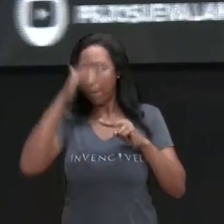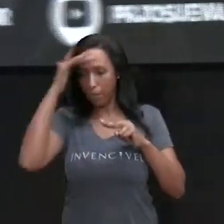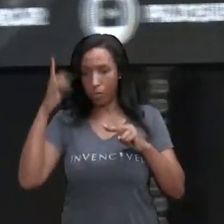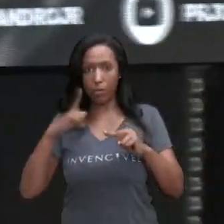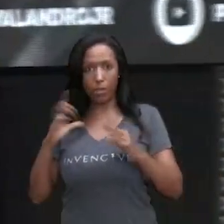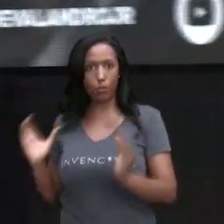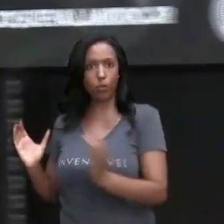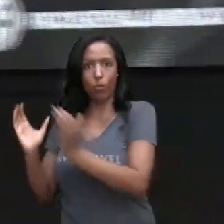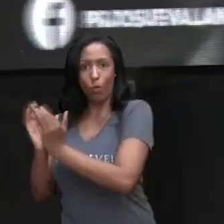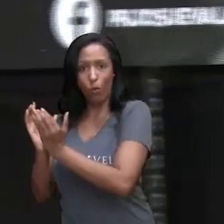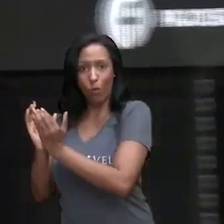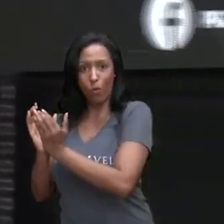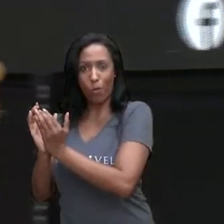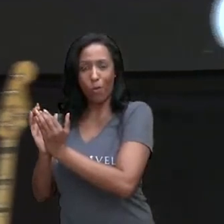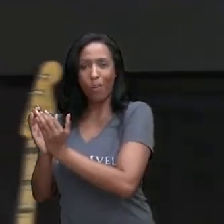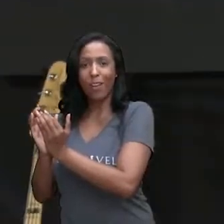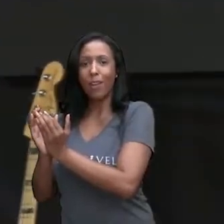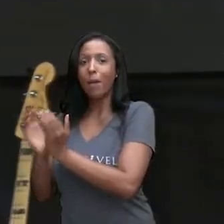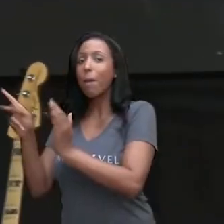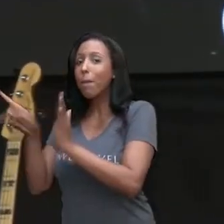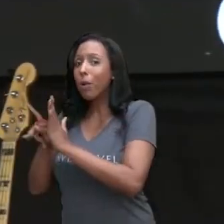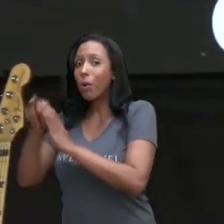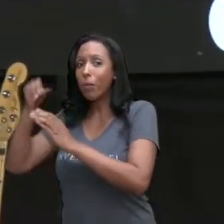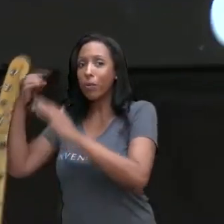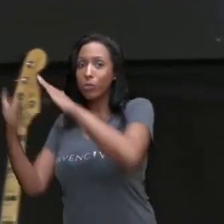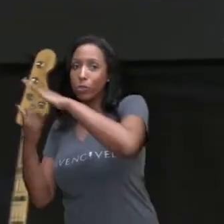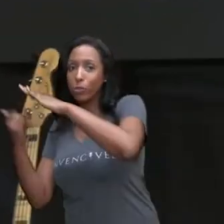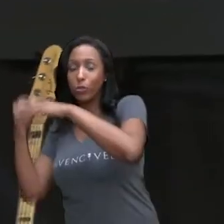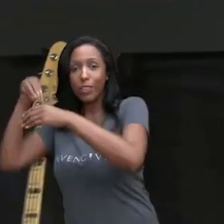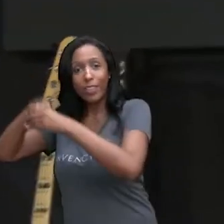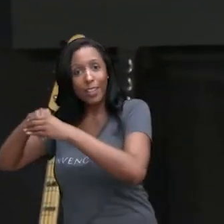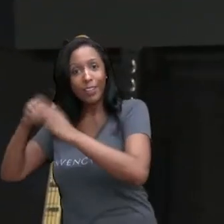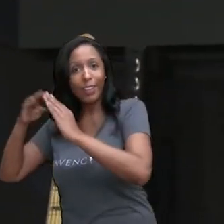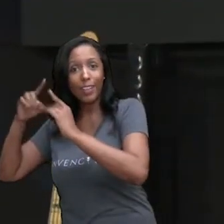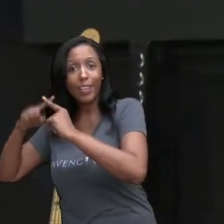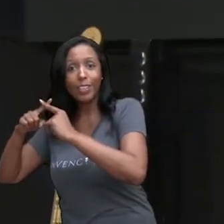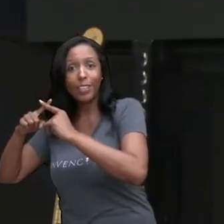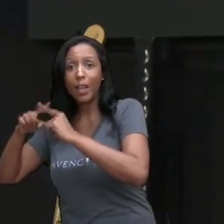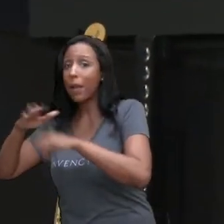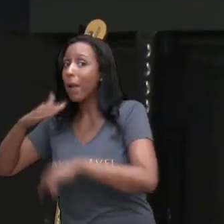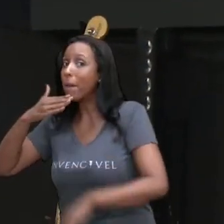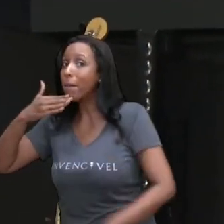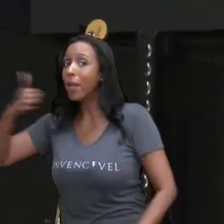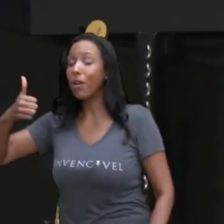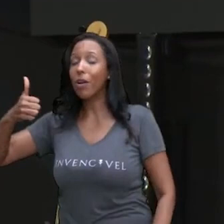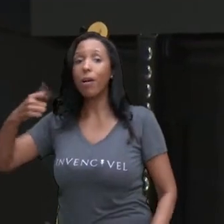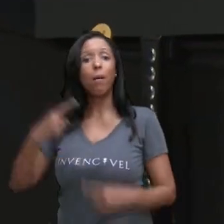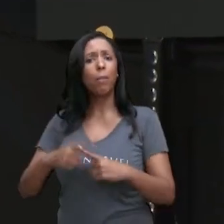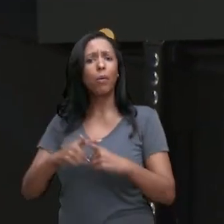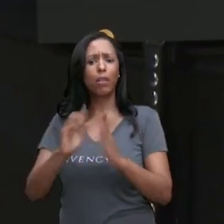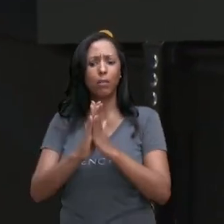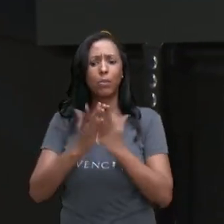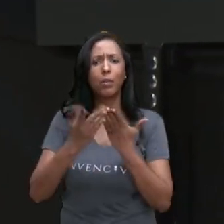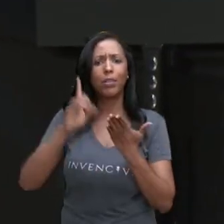quê? Porque tem palavra de Deus. Ah, meus queridos, eu queria terminar essa fala